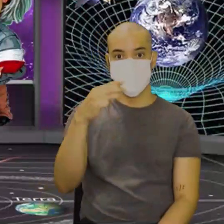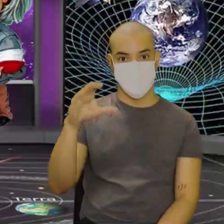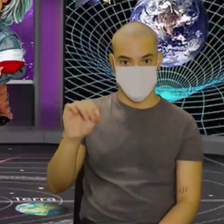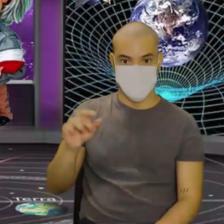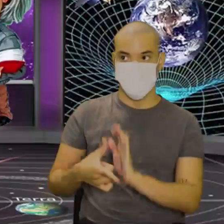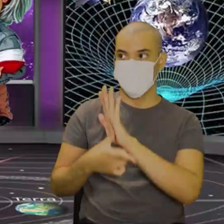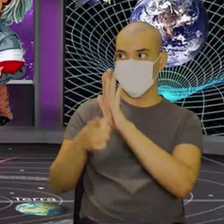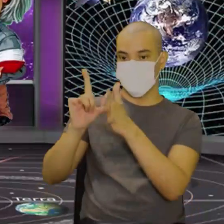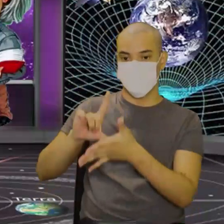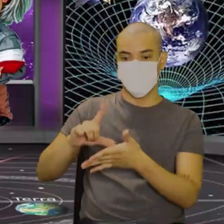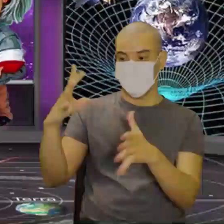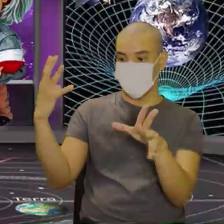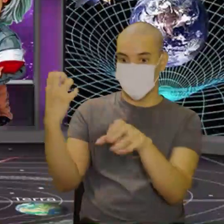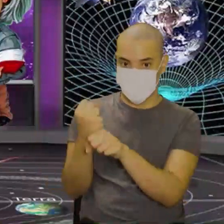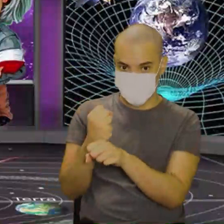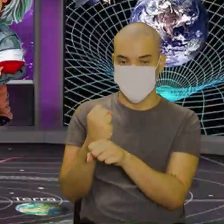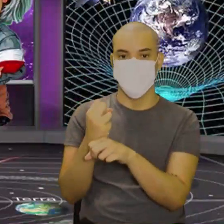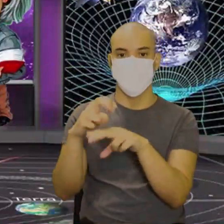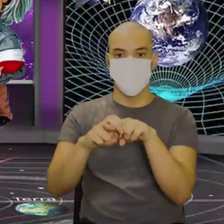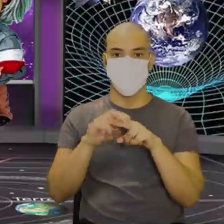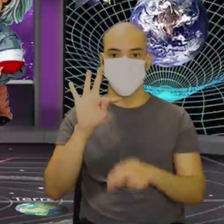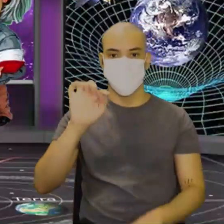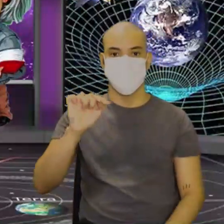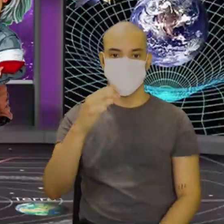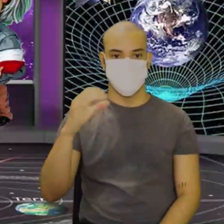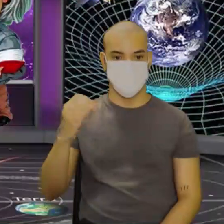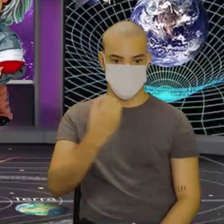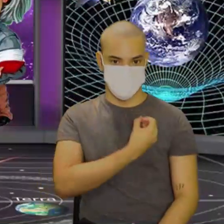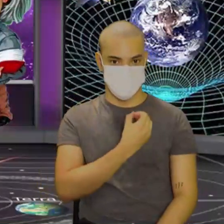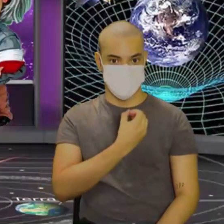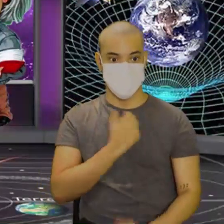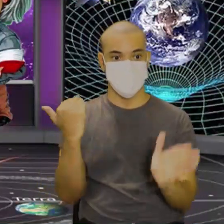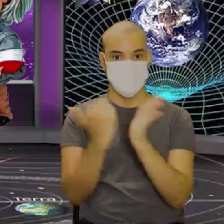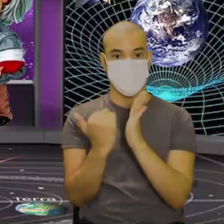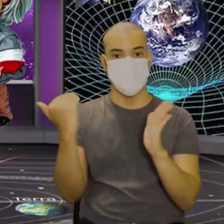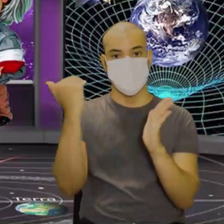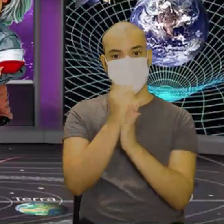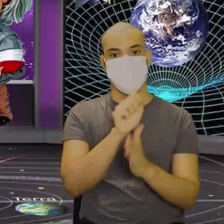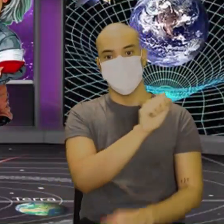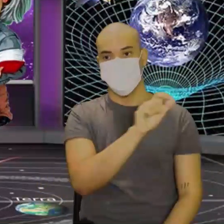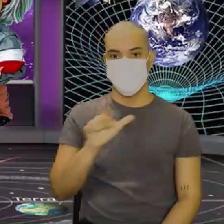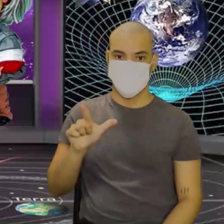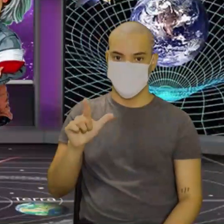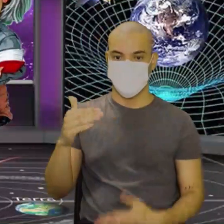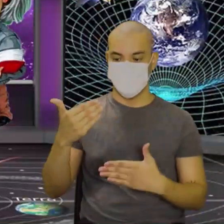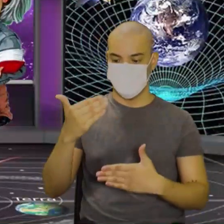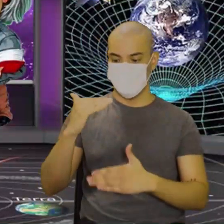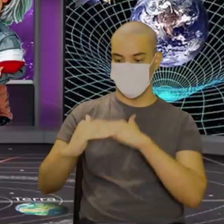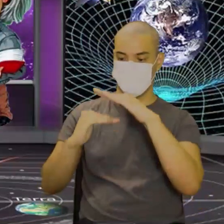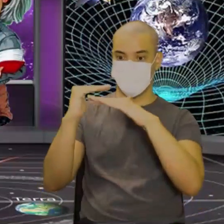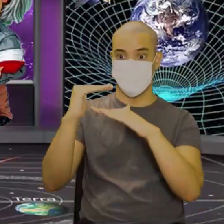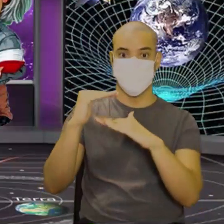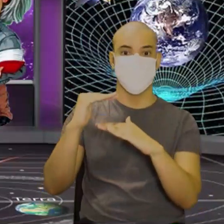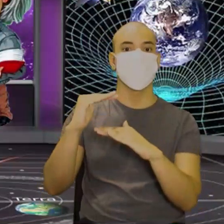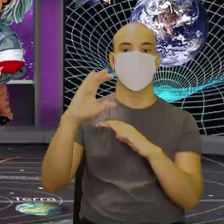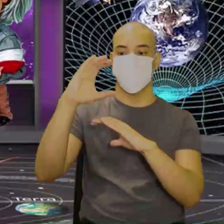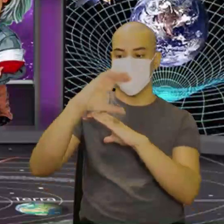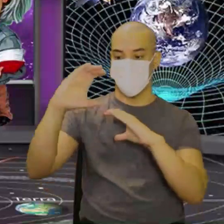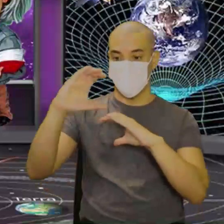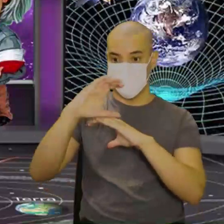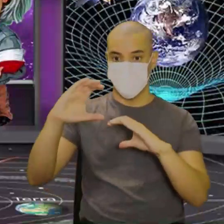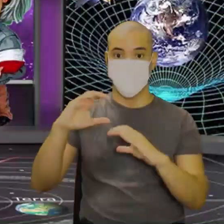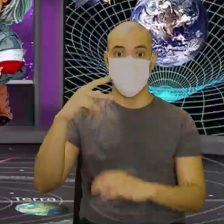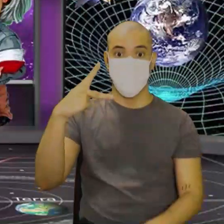associação em série você soma, então essa tensão, o valor dela é maior do que o valor em paralelo. Isso nós estamos falando, pessoal,